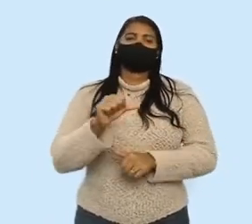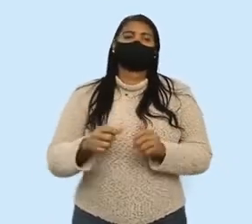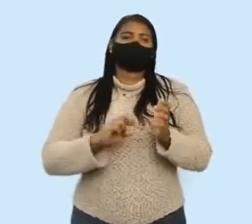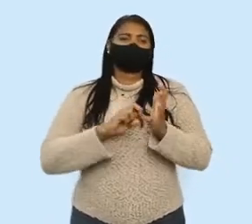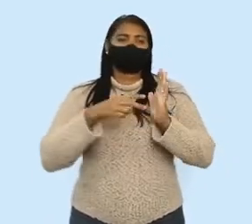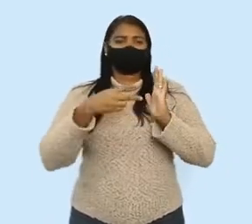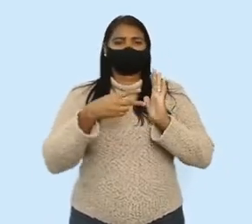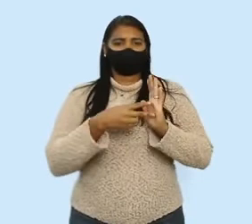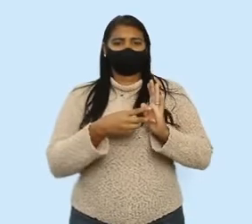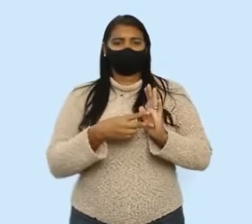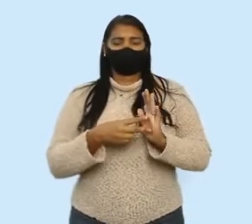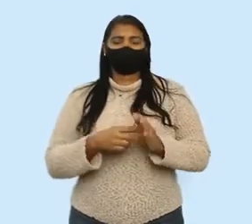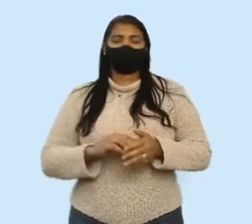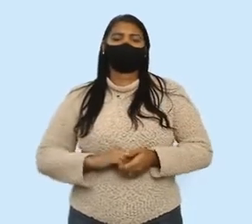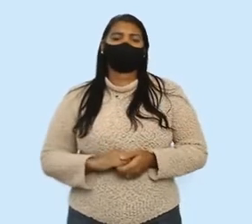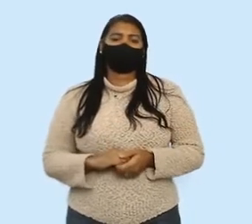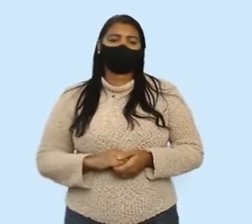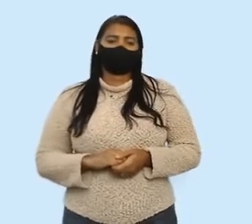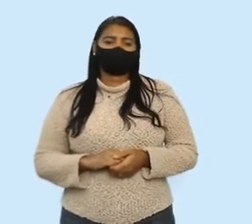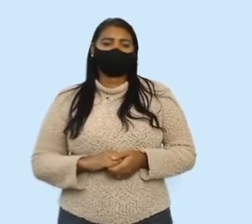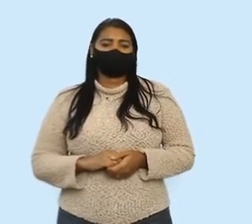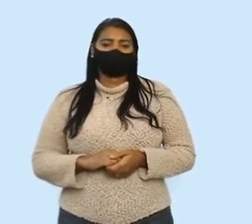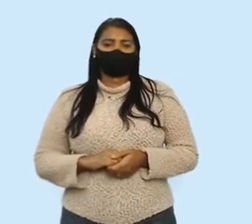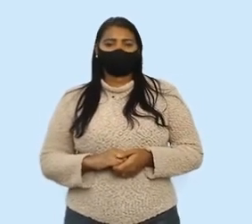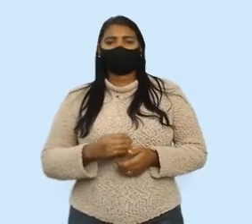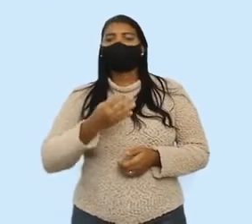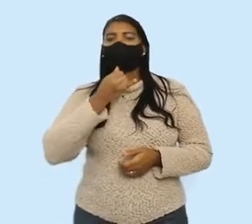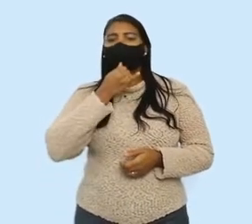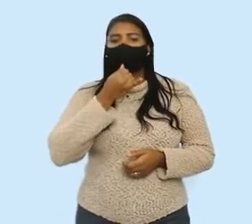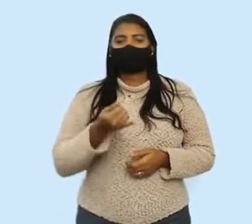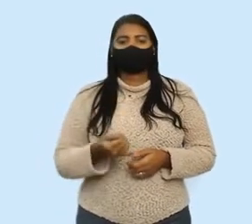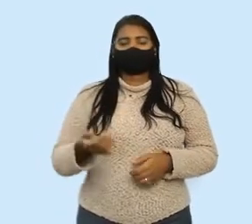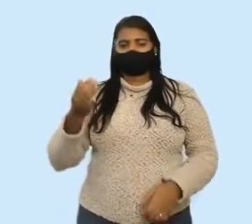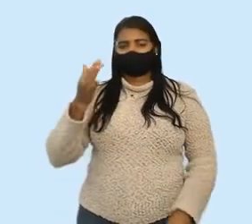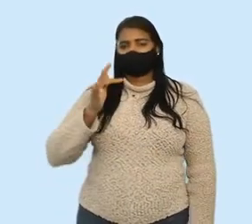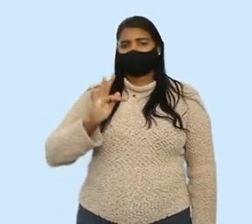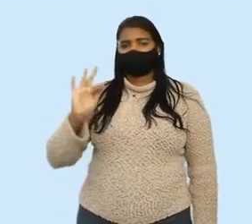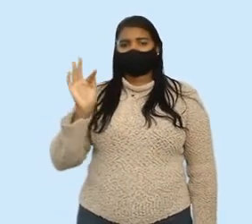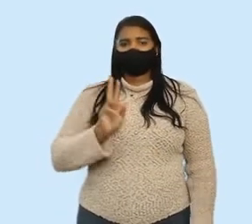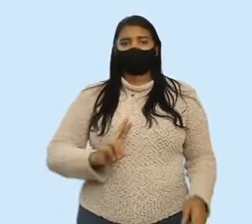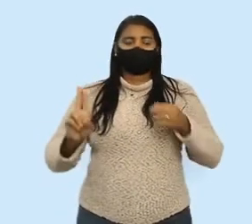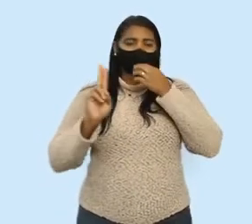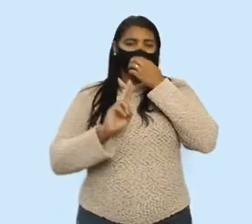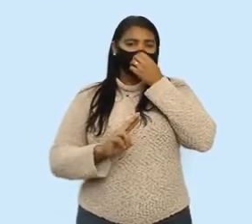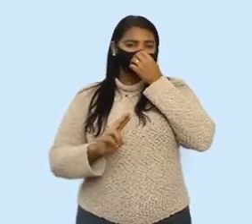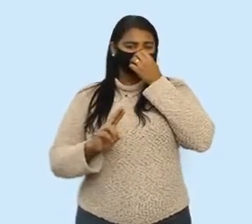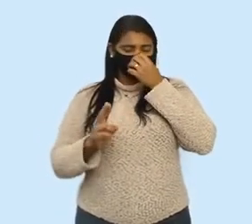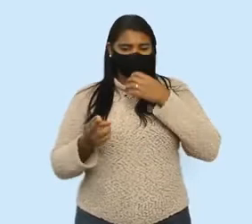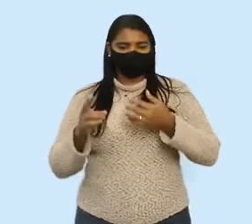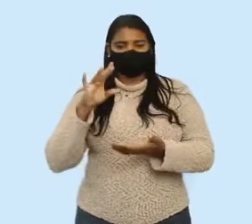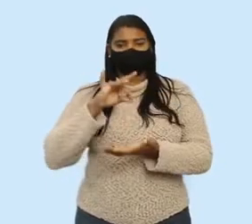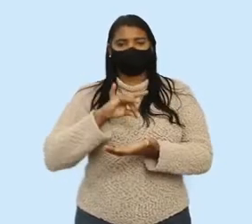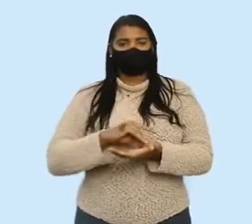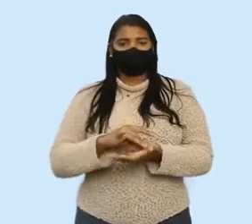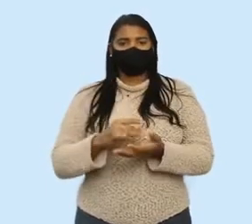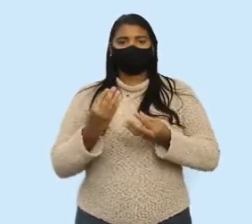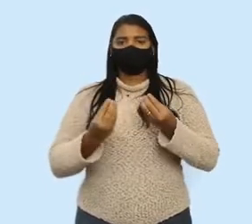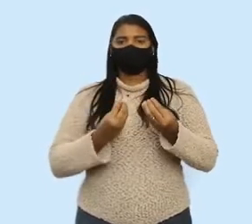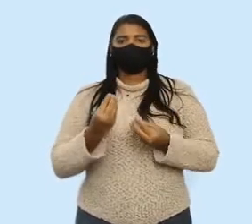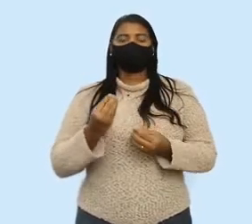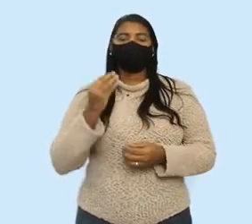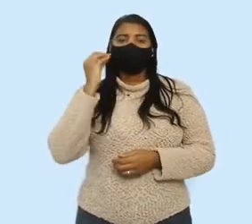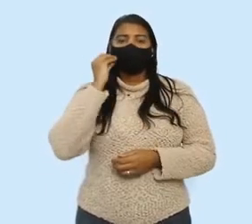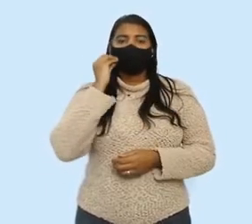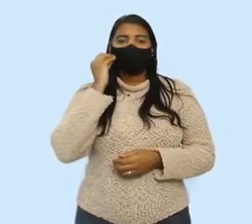de época para época. Mas na física, a gente utiliza o trabalho, né, o conceito, como sendo a